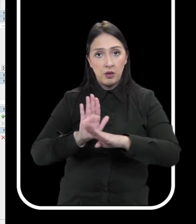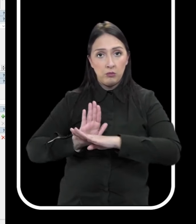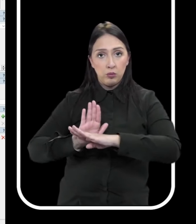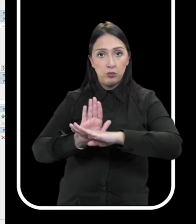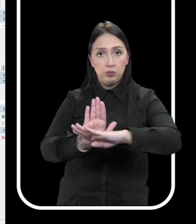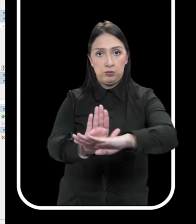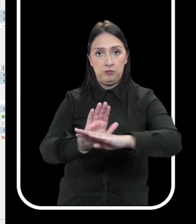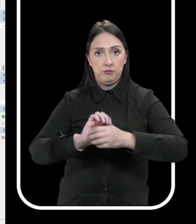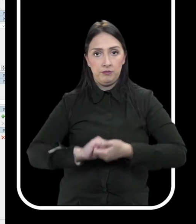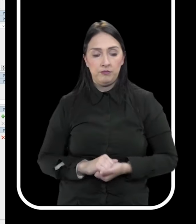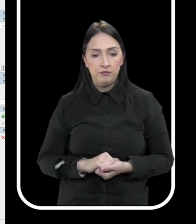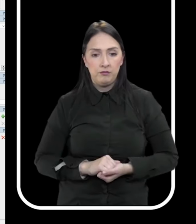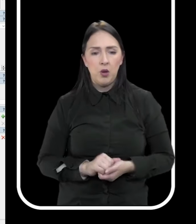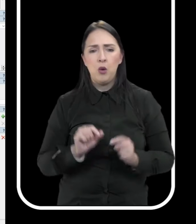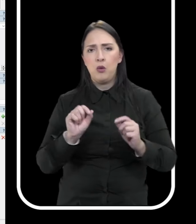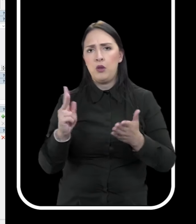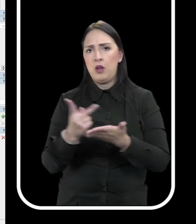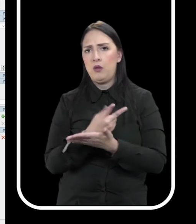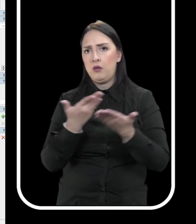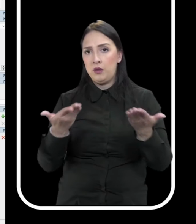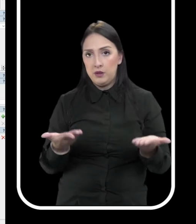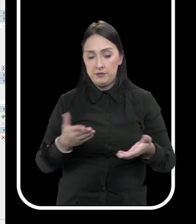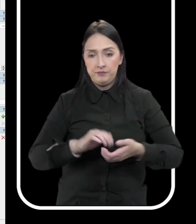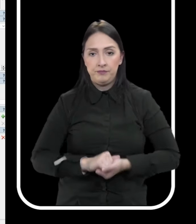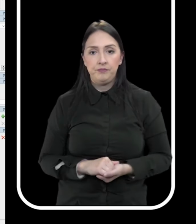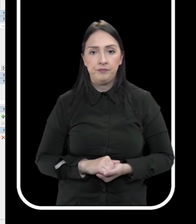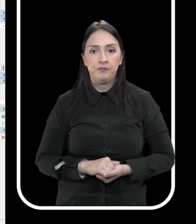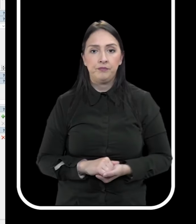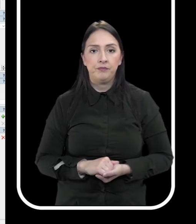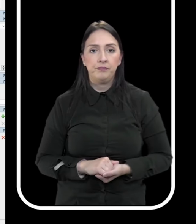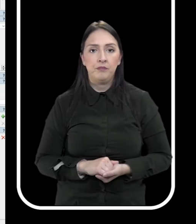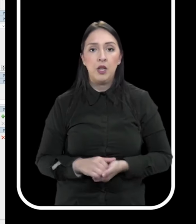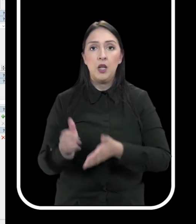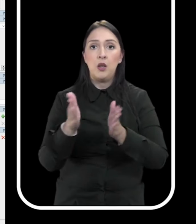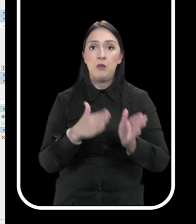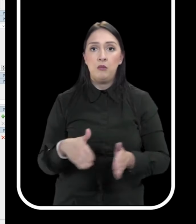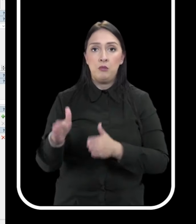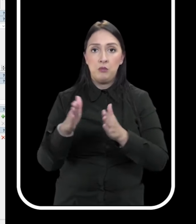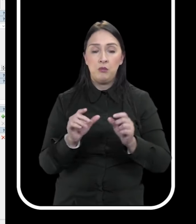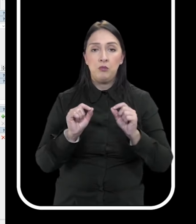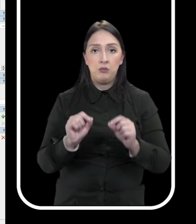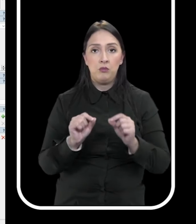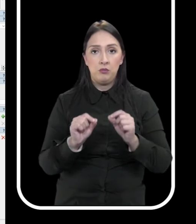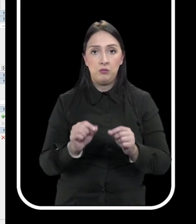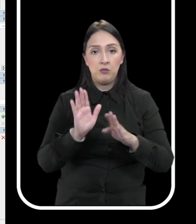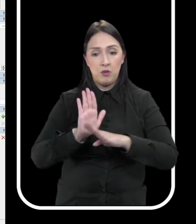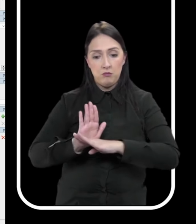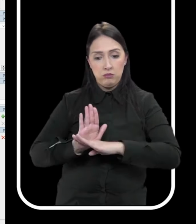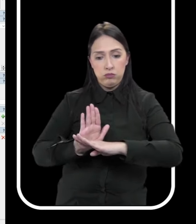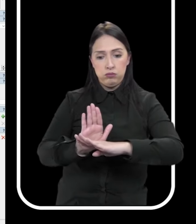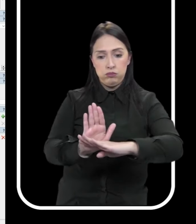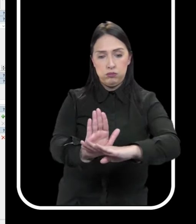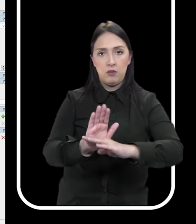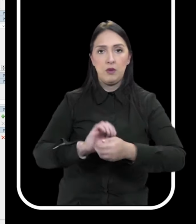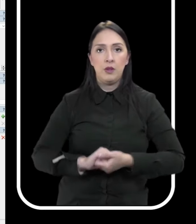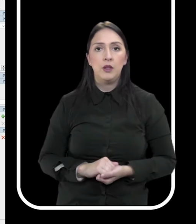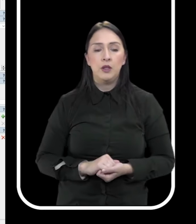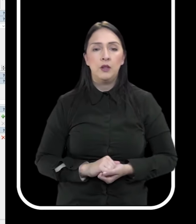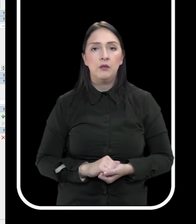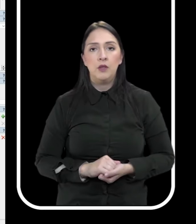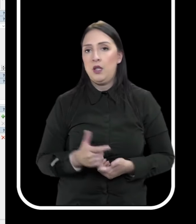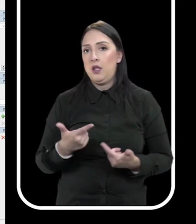produção empurrada. Então, o que vai acontecer nesse caso aqui? A produção ela vai ser